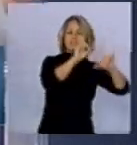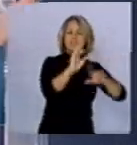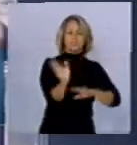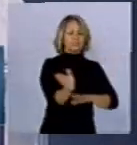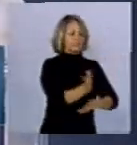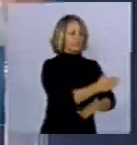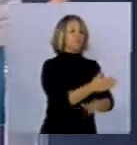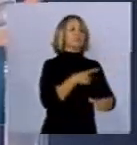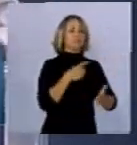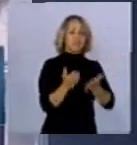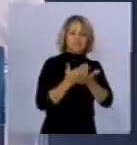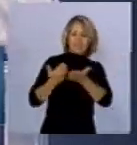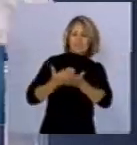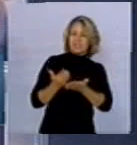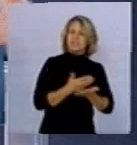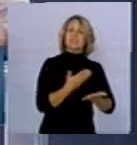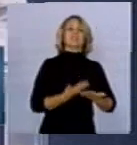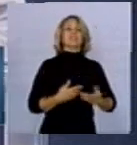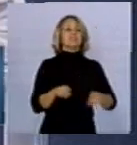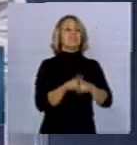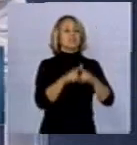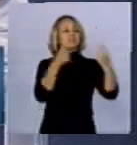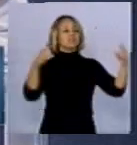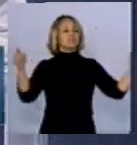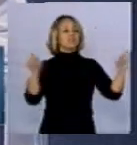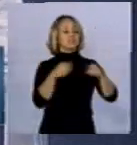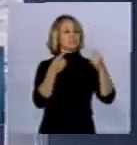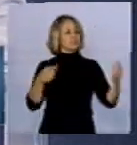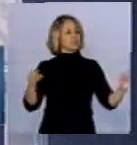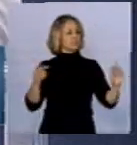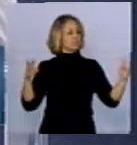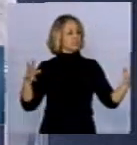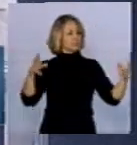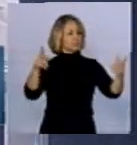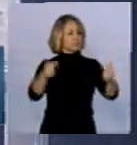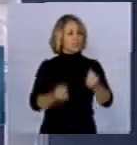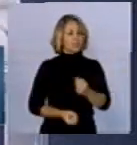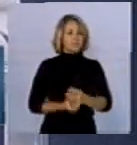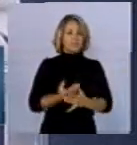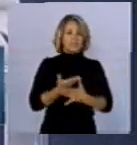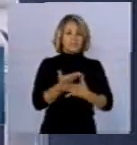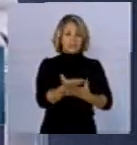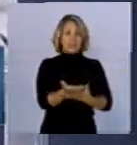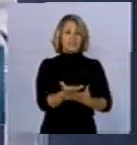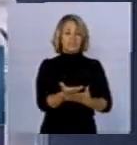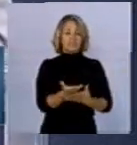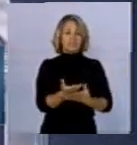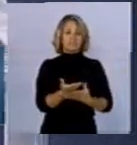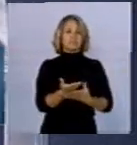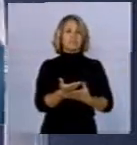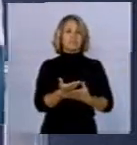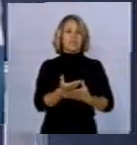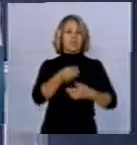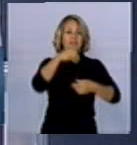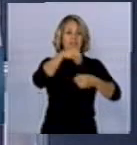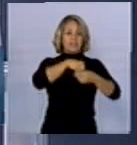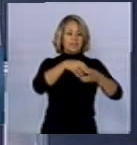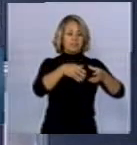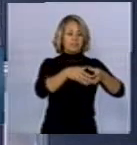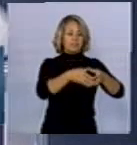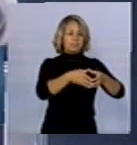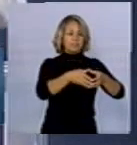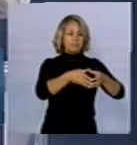seus livros música Isso foi criado no âmbito do gato